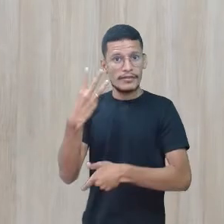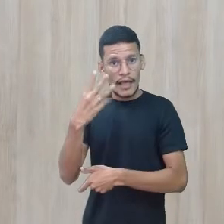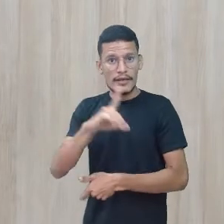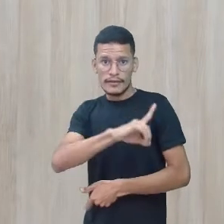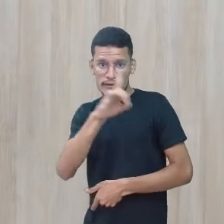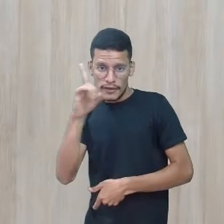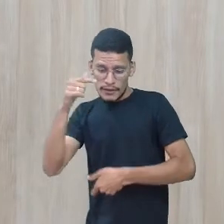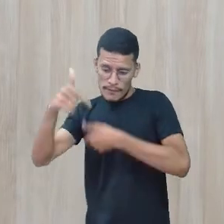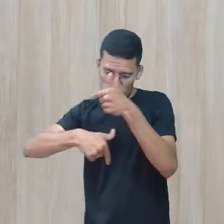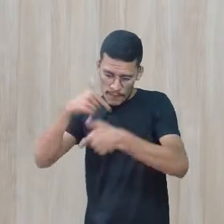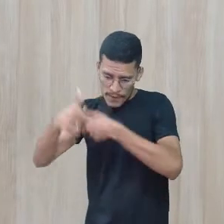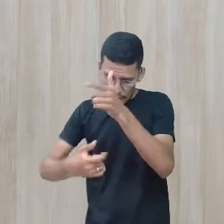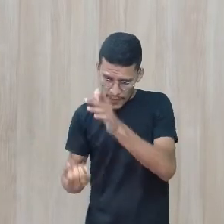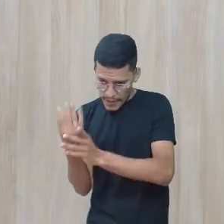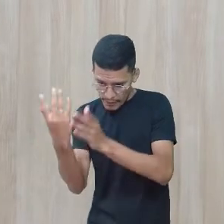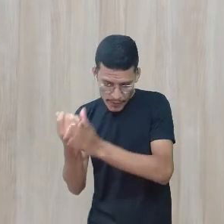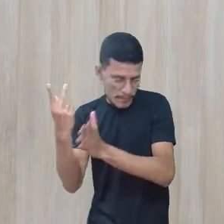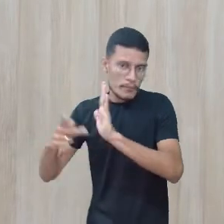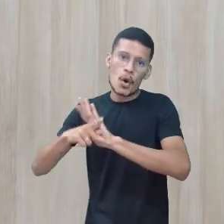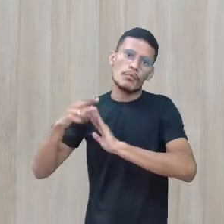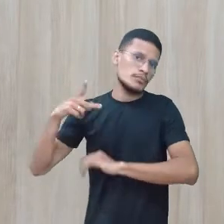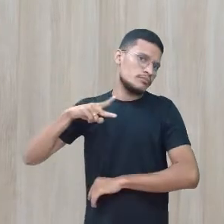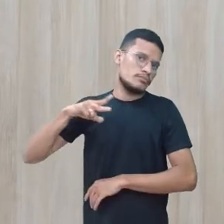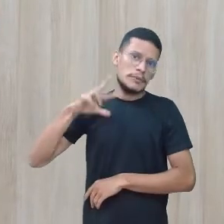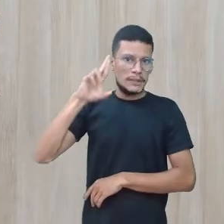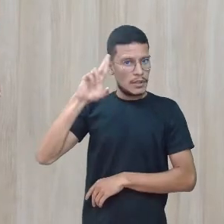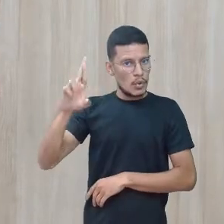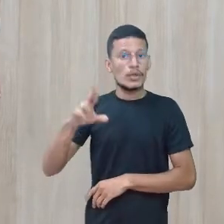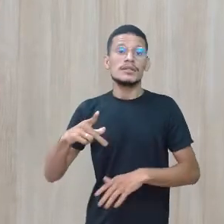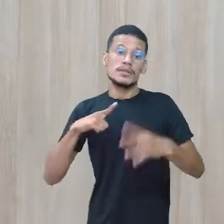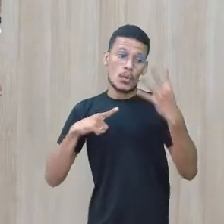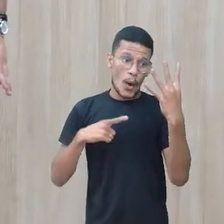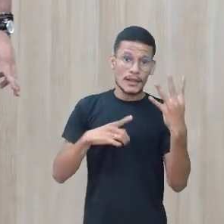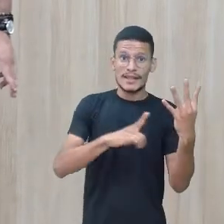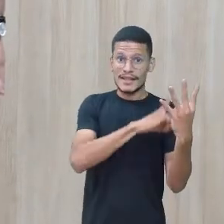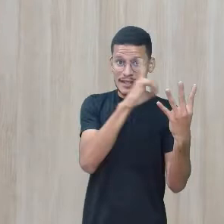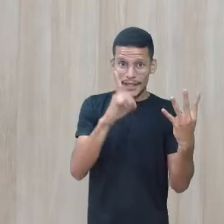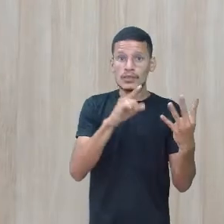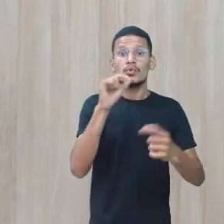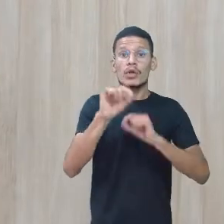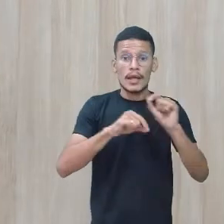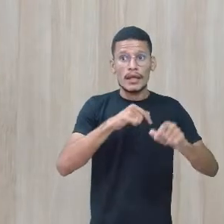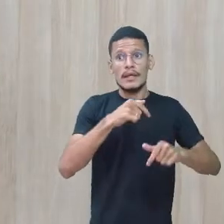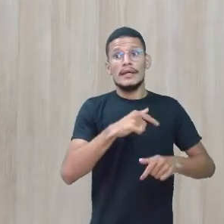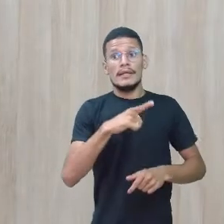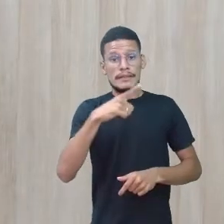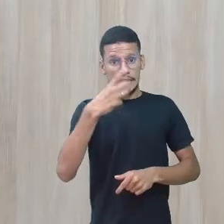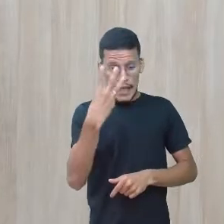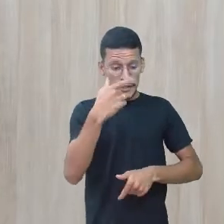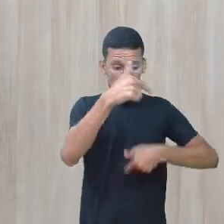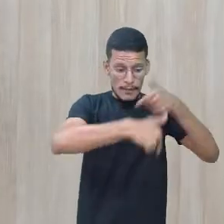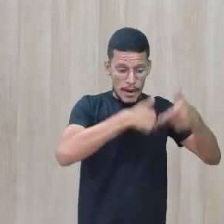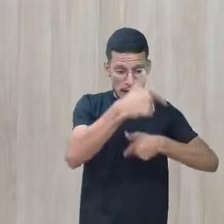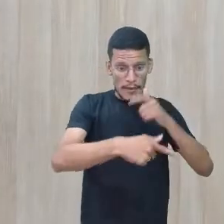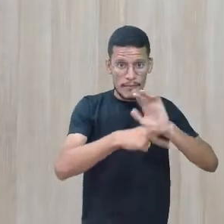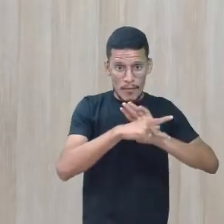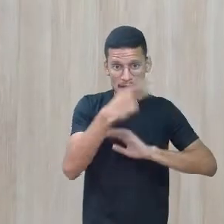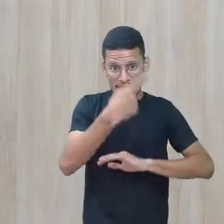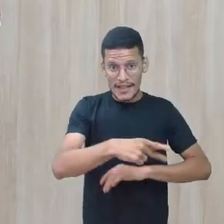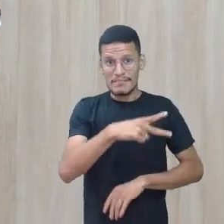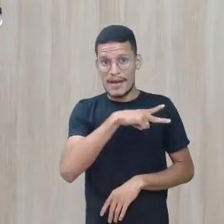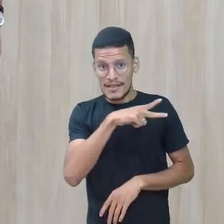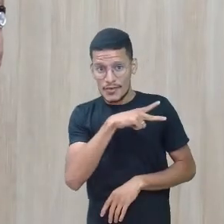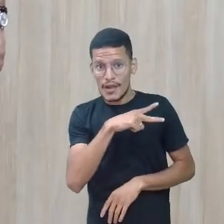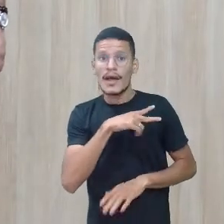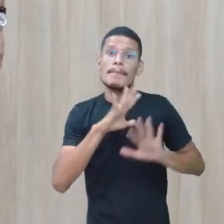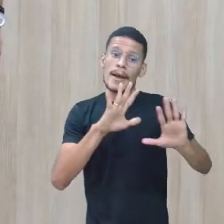dias, tudo que eles produziam ficava para o senhor. Sobravam 4 dias, dos quais 3 ele iria trabalhar aqui, porém nem tudo